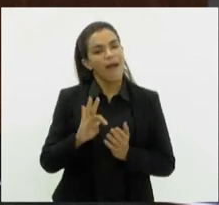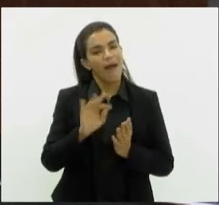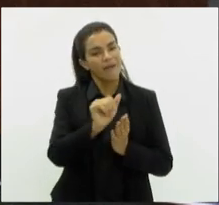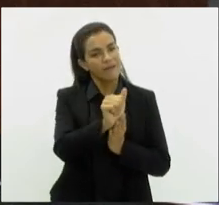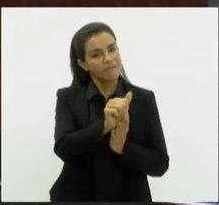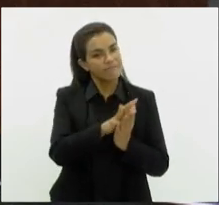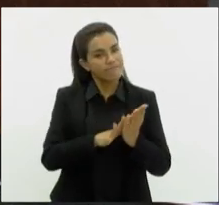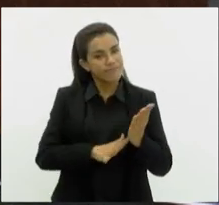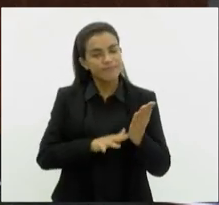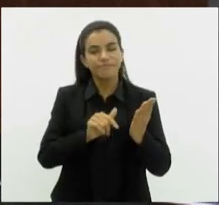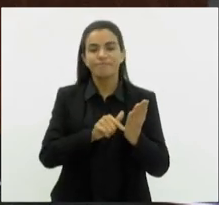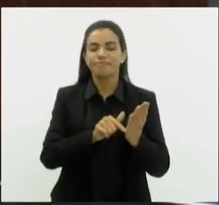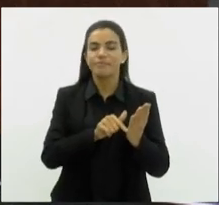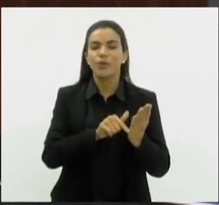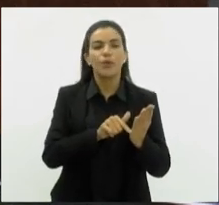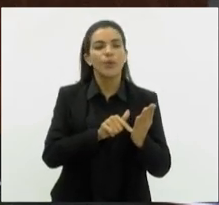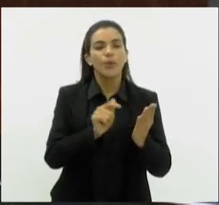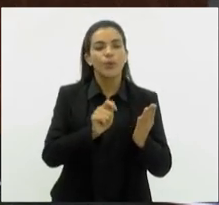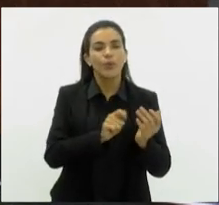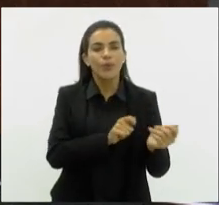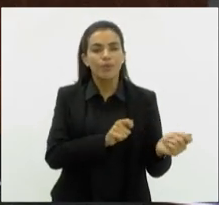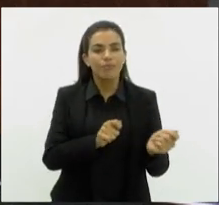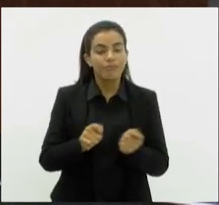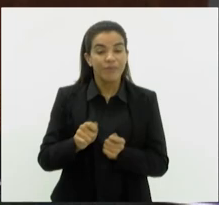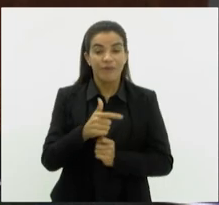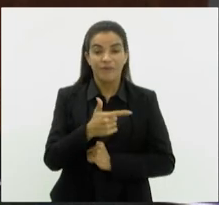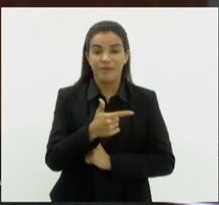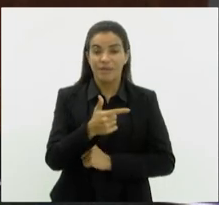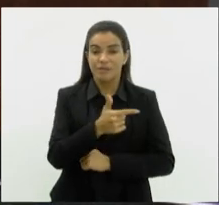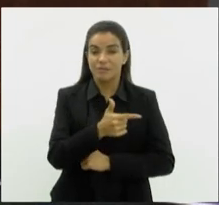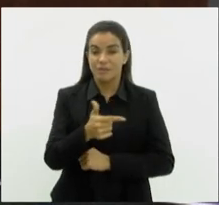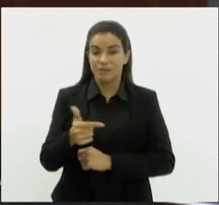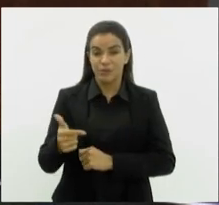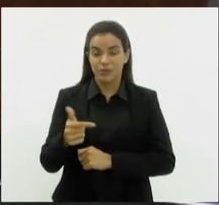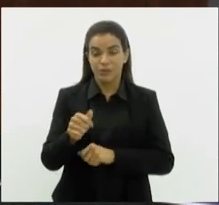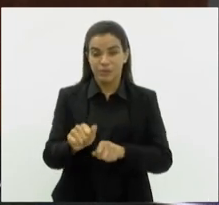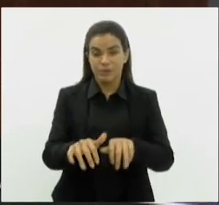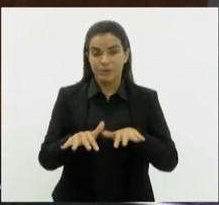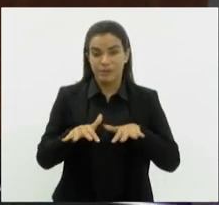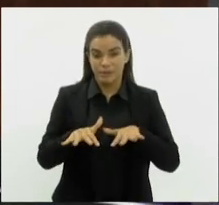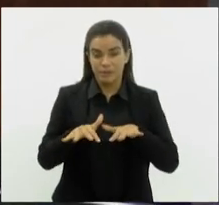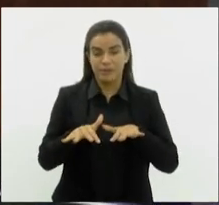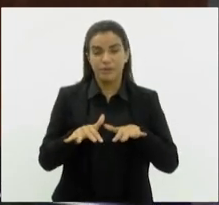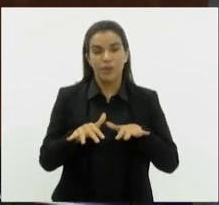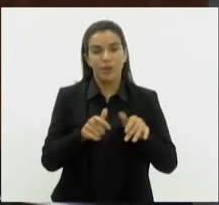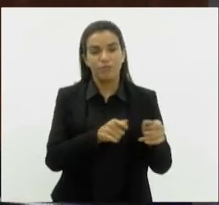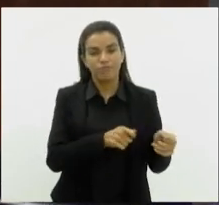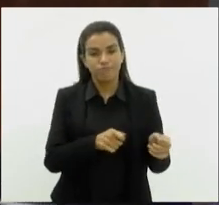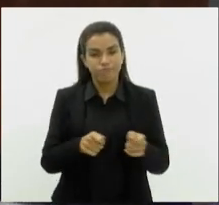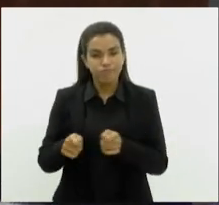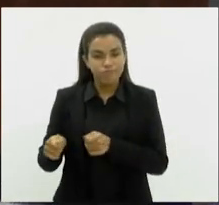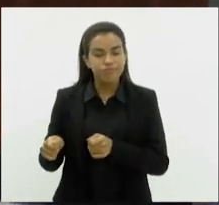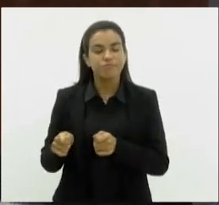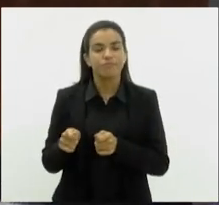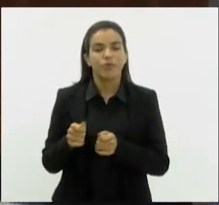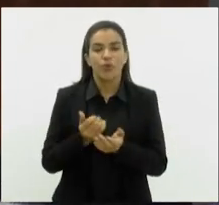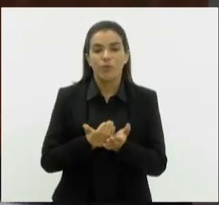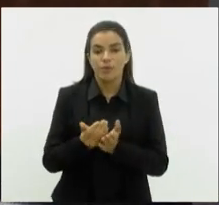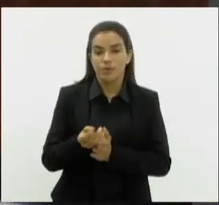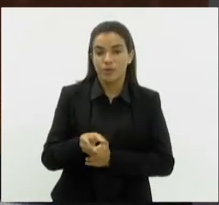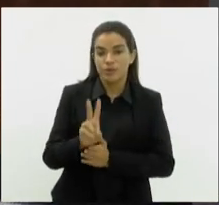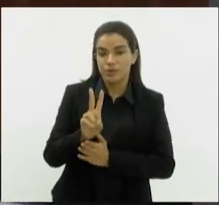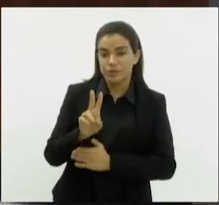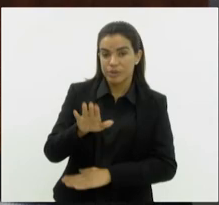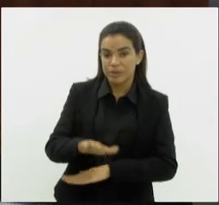o ocorrido na 22ª sessão ordinária, que iniciada às 14